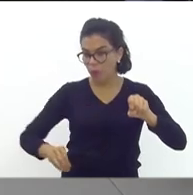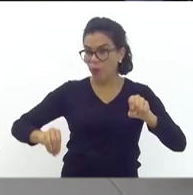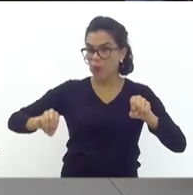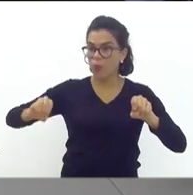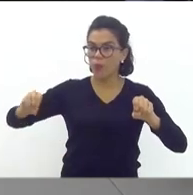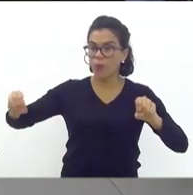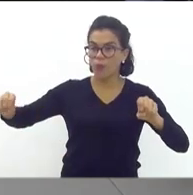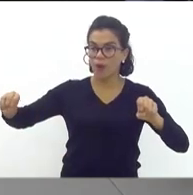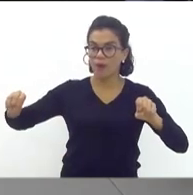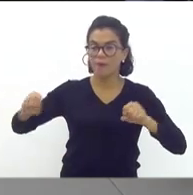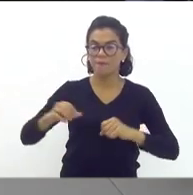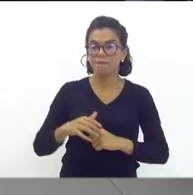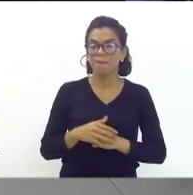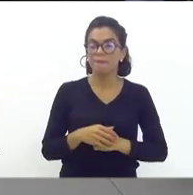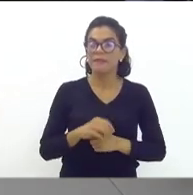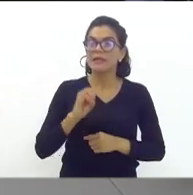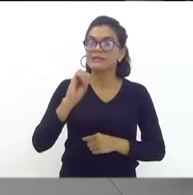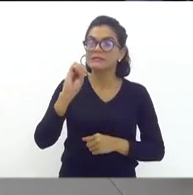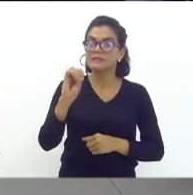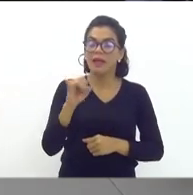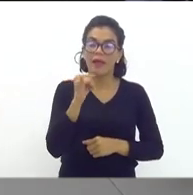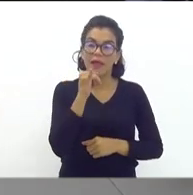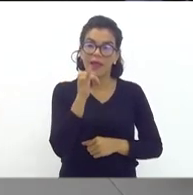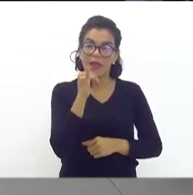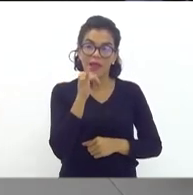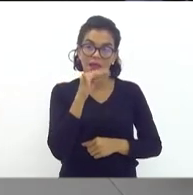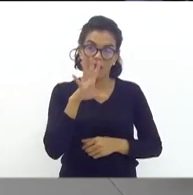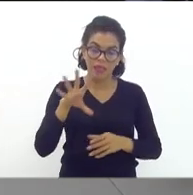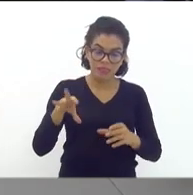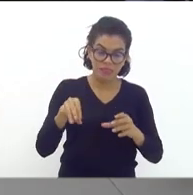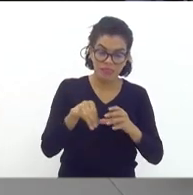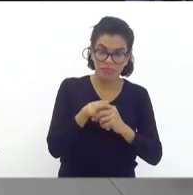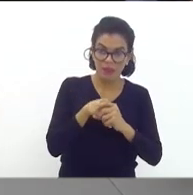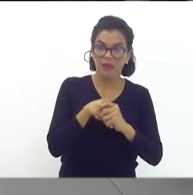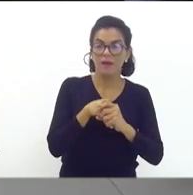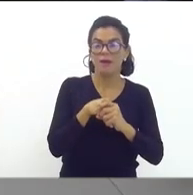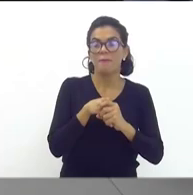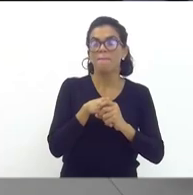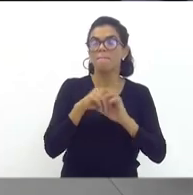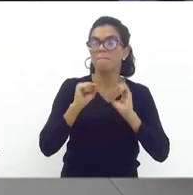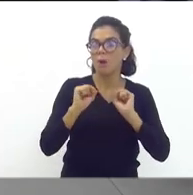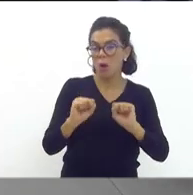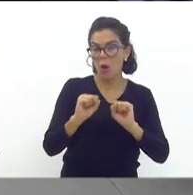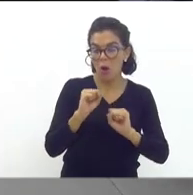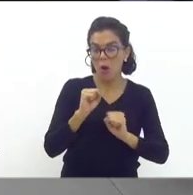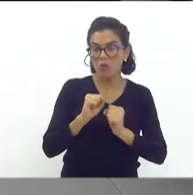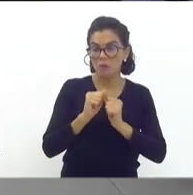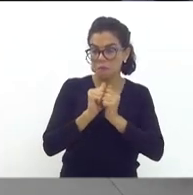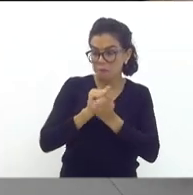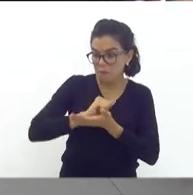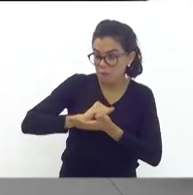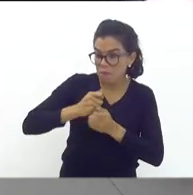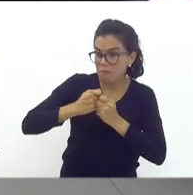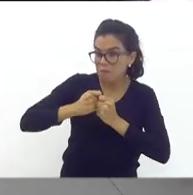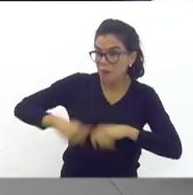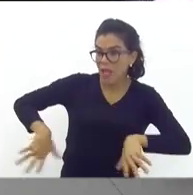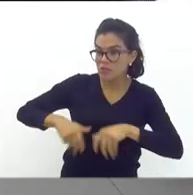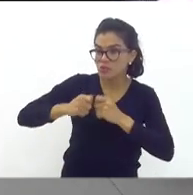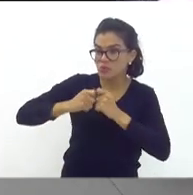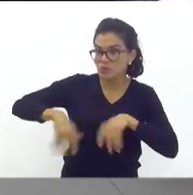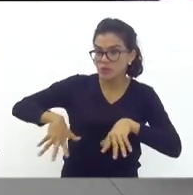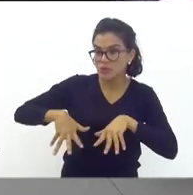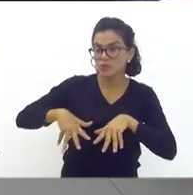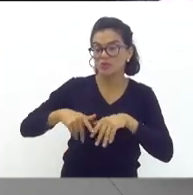o que se ele ele sendo incluído na fórmula paramétrica Poderia gerar um prejuízo ao usuário então agência